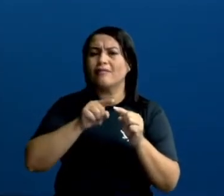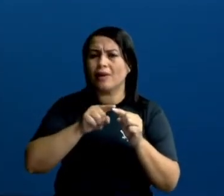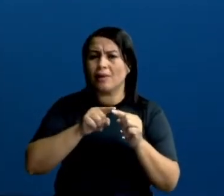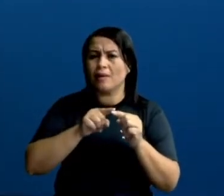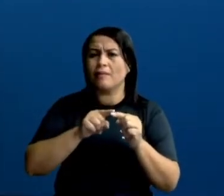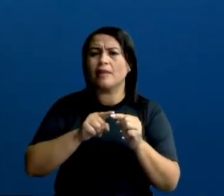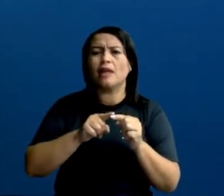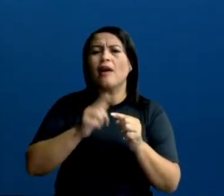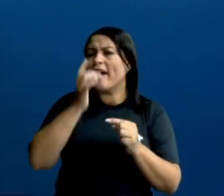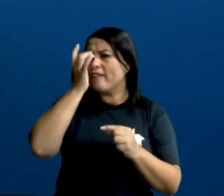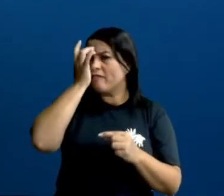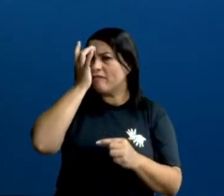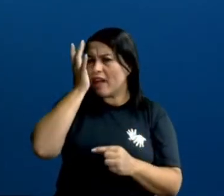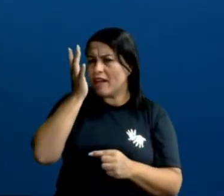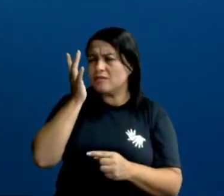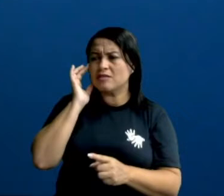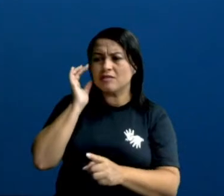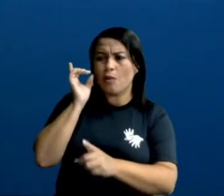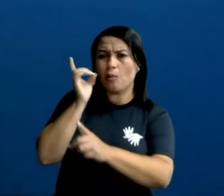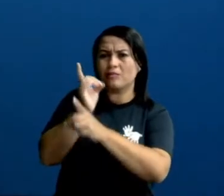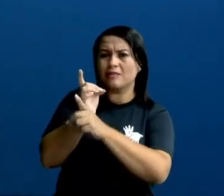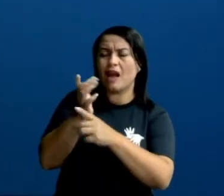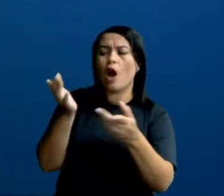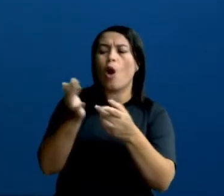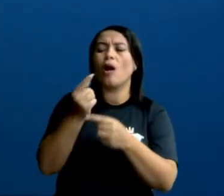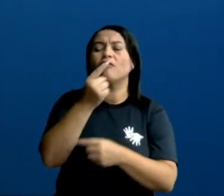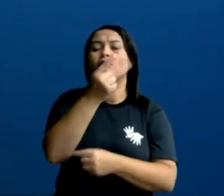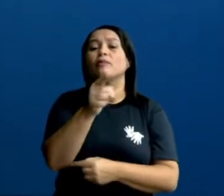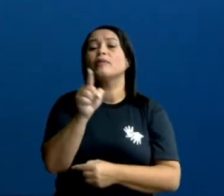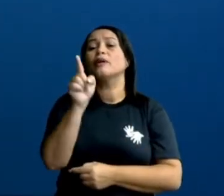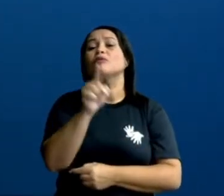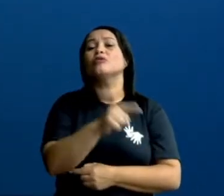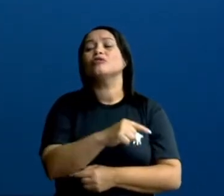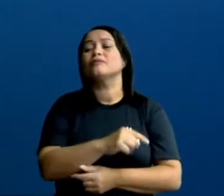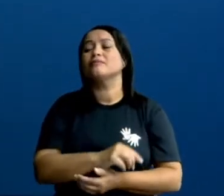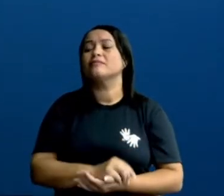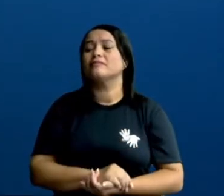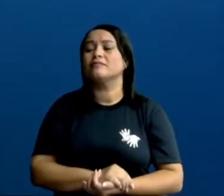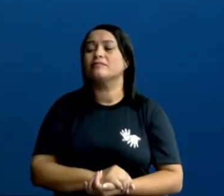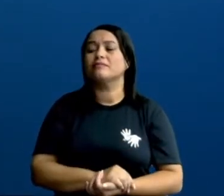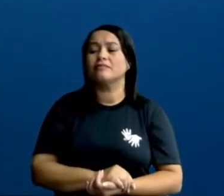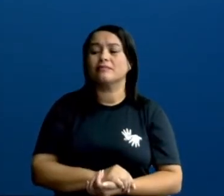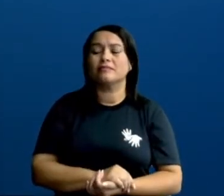gente identificar? Agora vamos marcar um xizinho nelas.